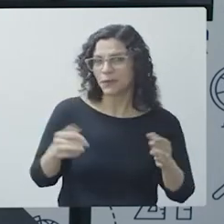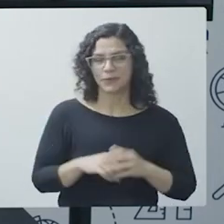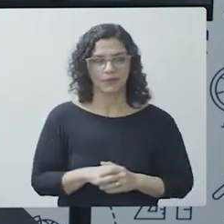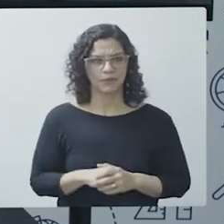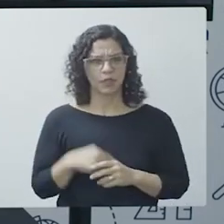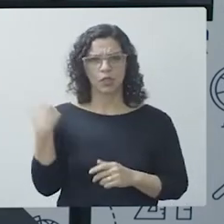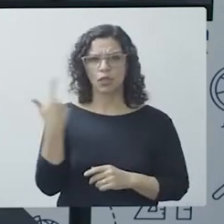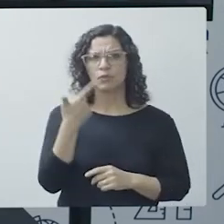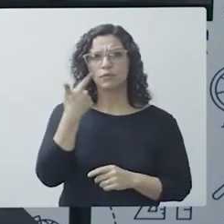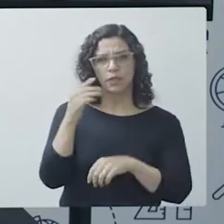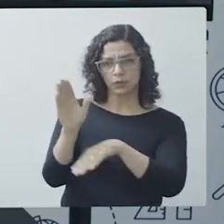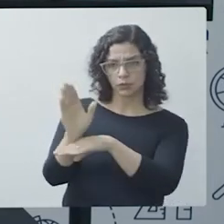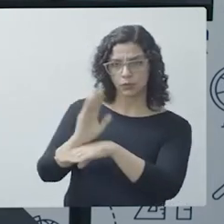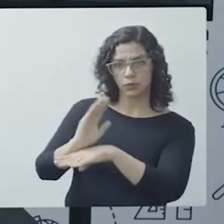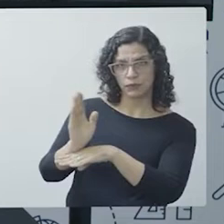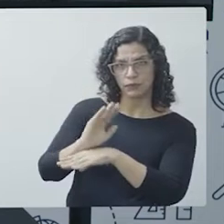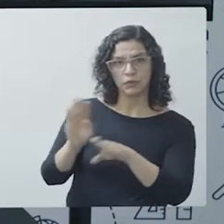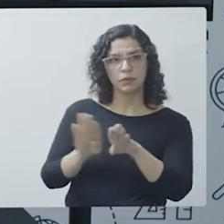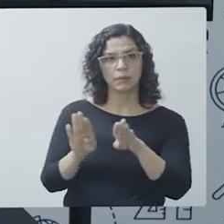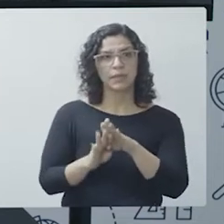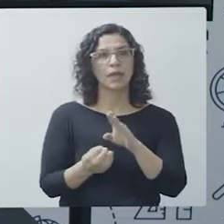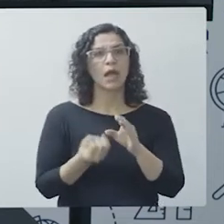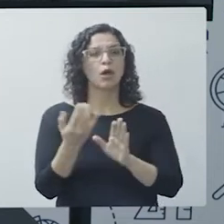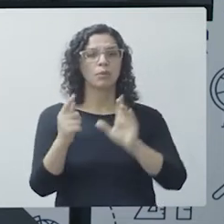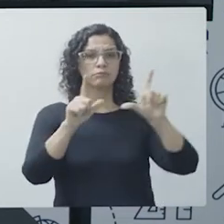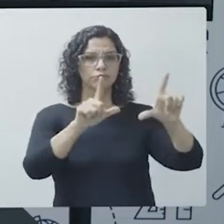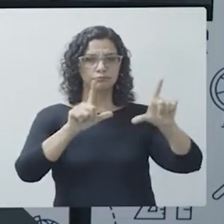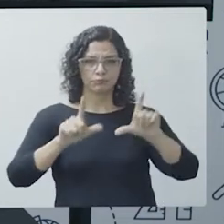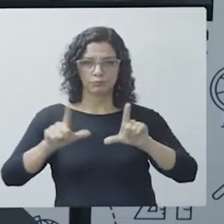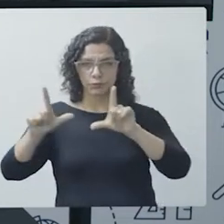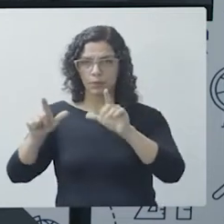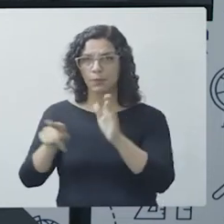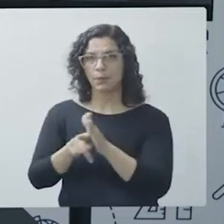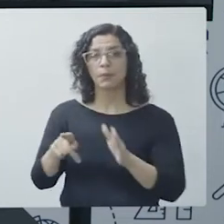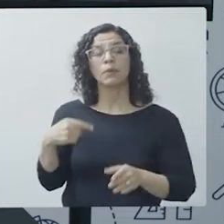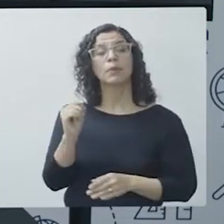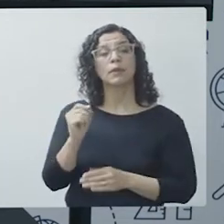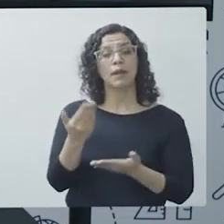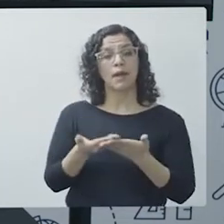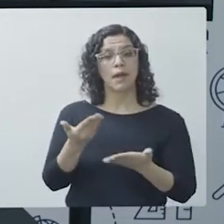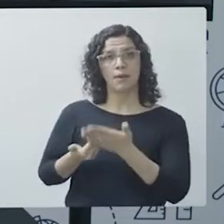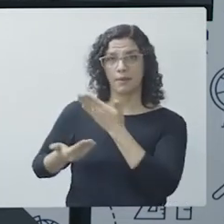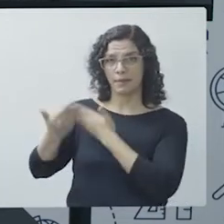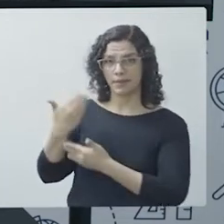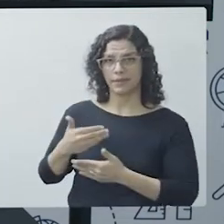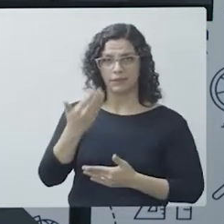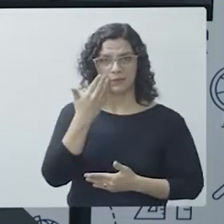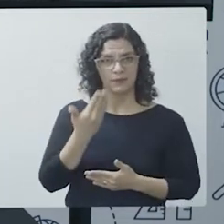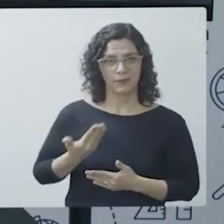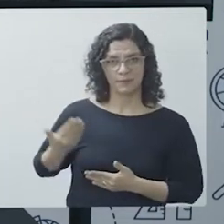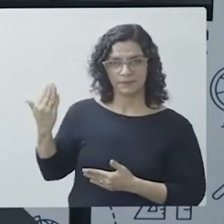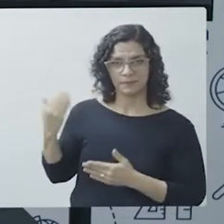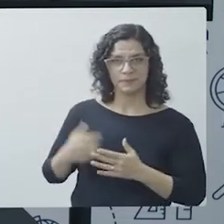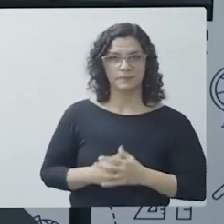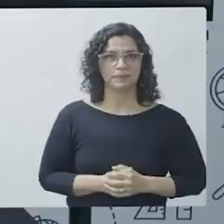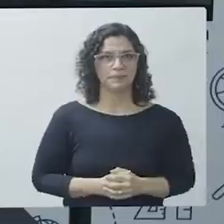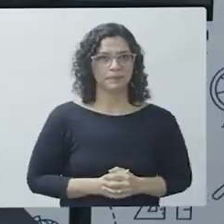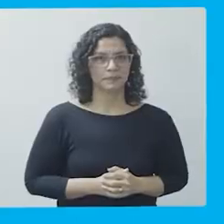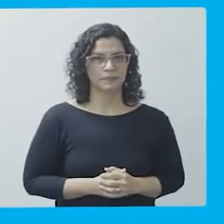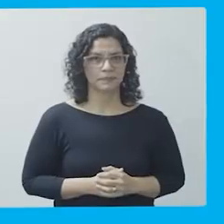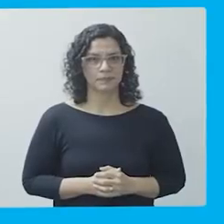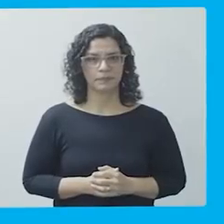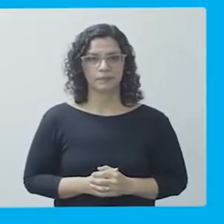vamos acompanhar um vídeo com algumas imagens da nossa aula anterior. Vamos acompanhar? Vejam